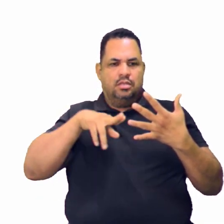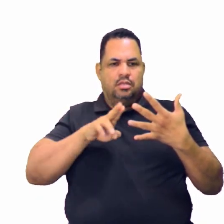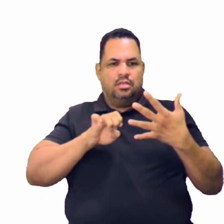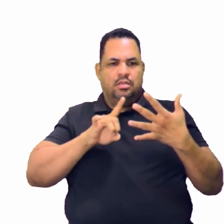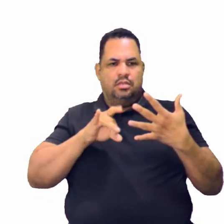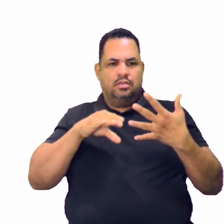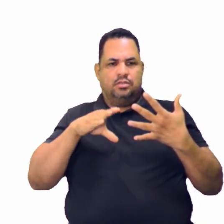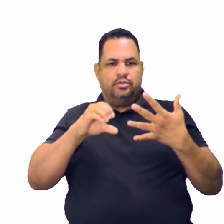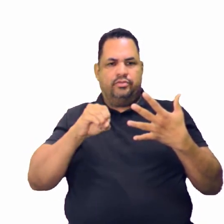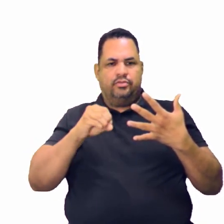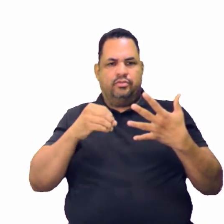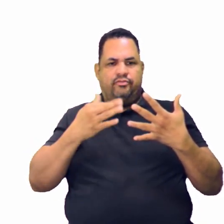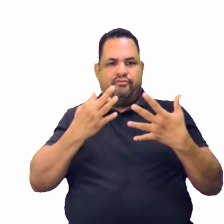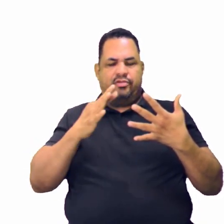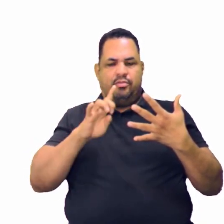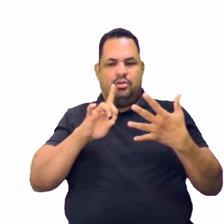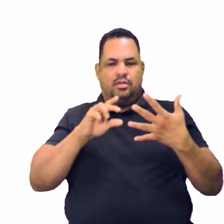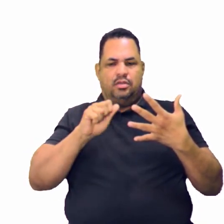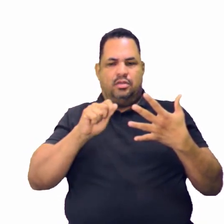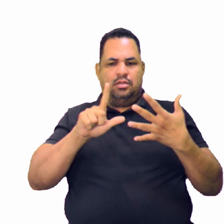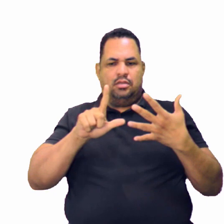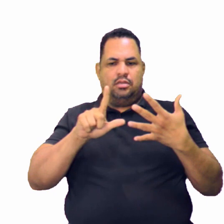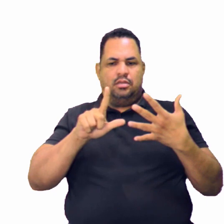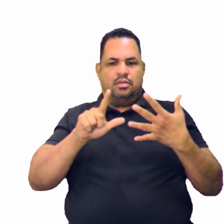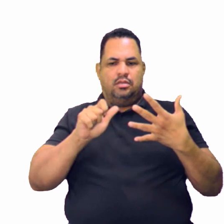E, gênero narrativo, fábula.